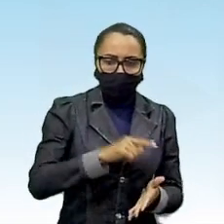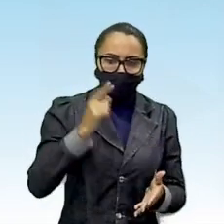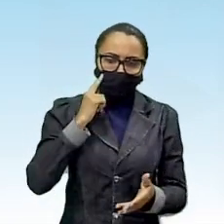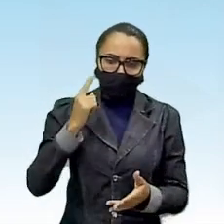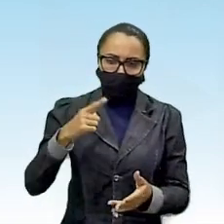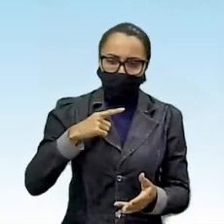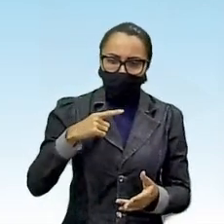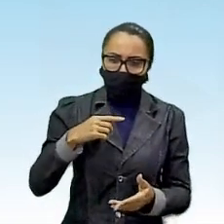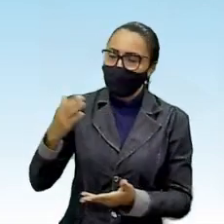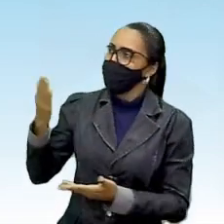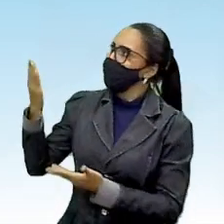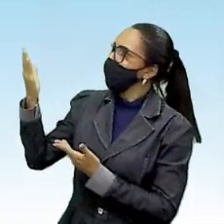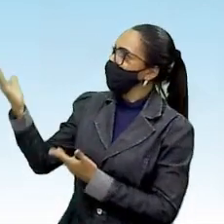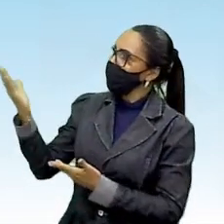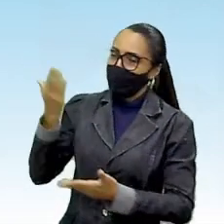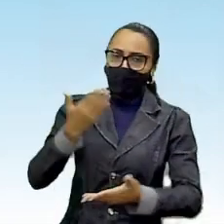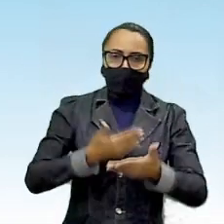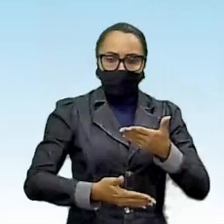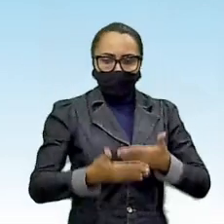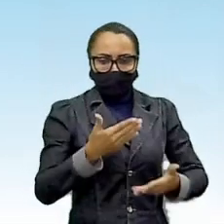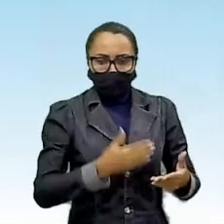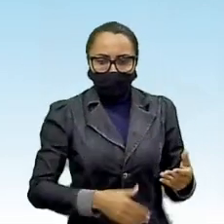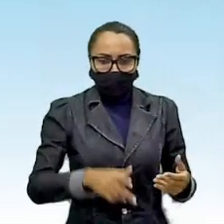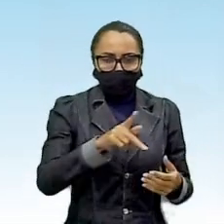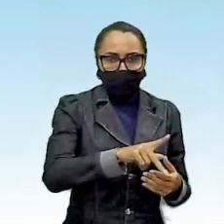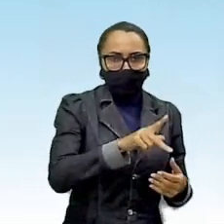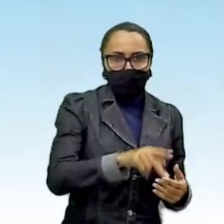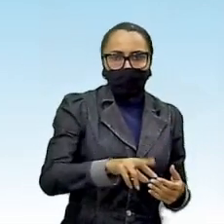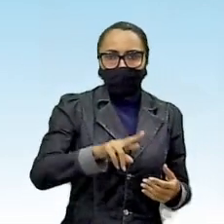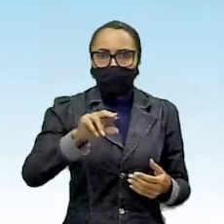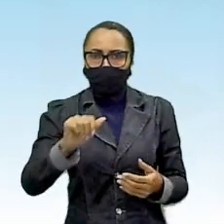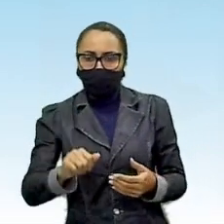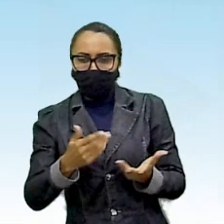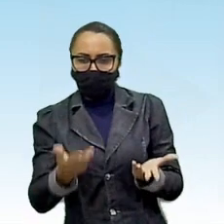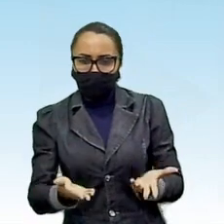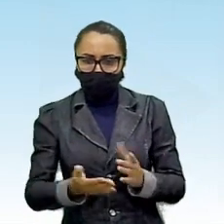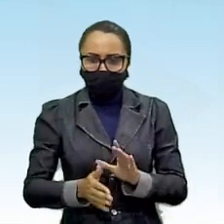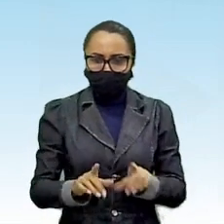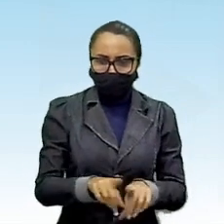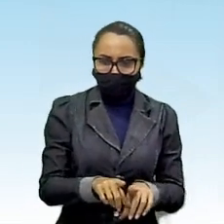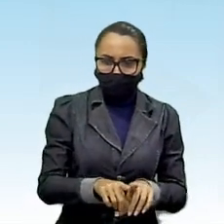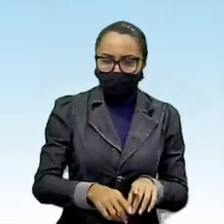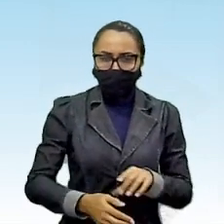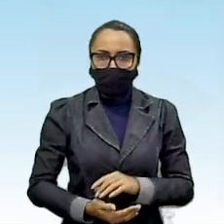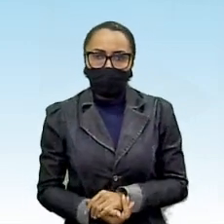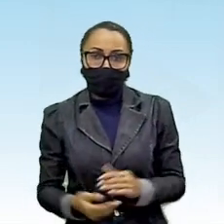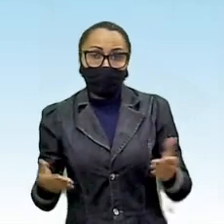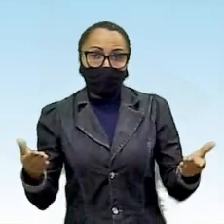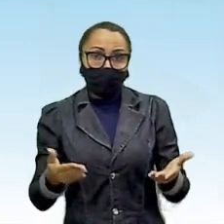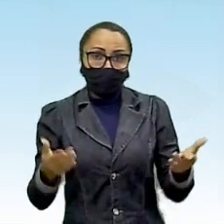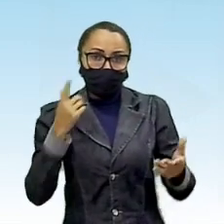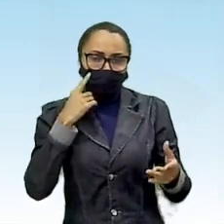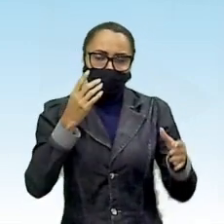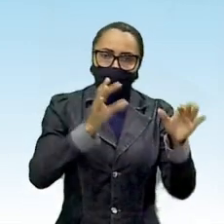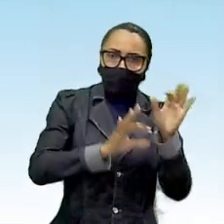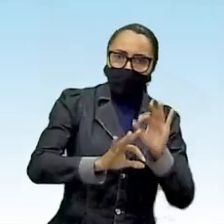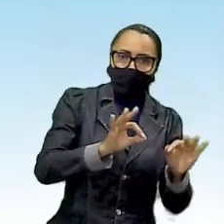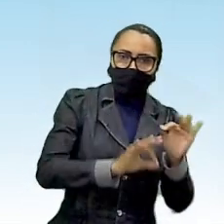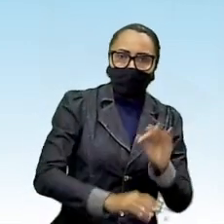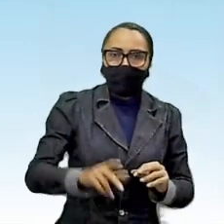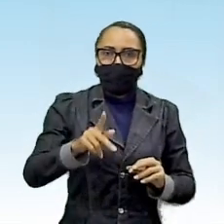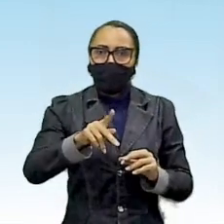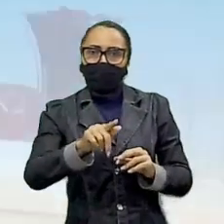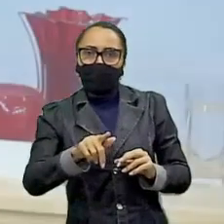muito a relação com o PPRA, né, o nosso antigo PPRA, e aí hoje ele deve se harmonizar com o